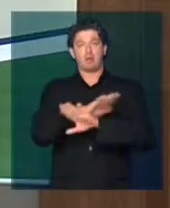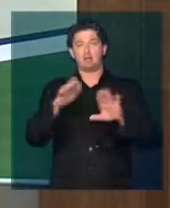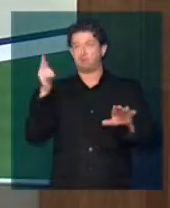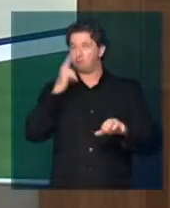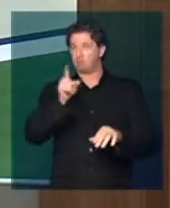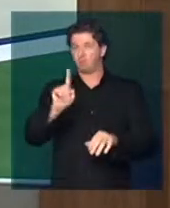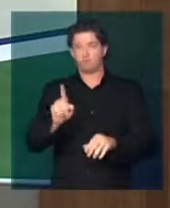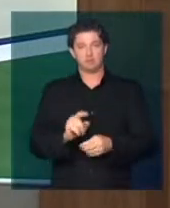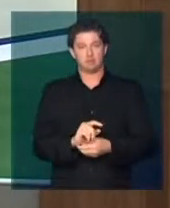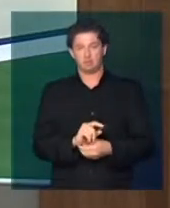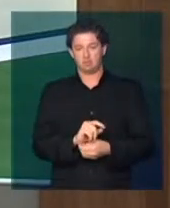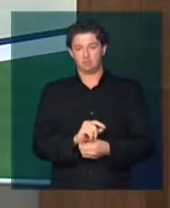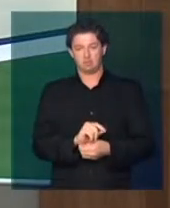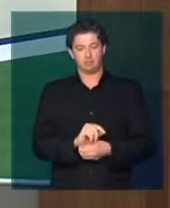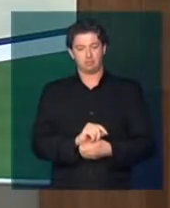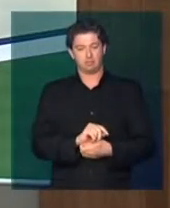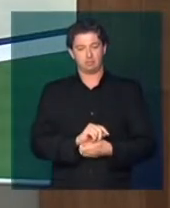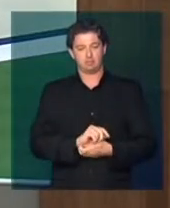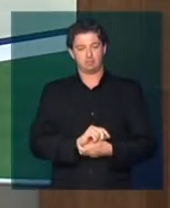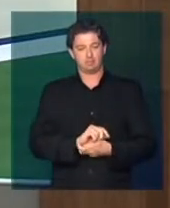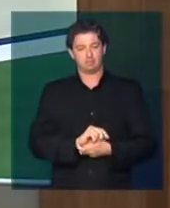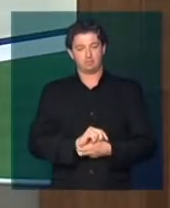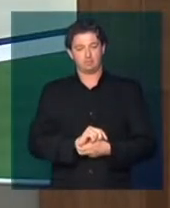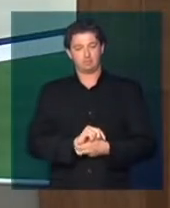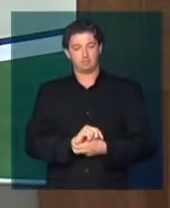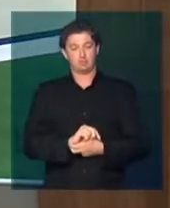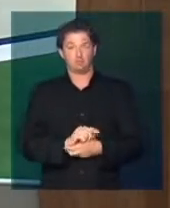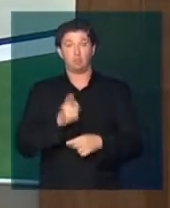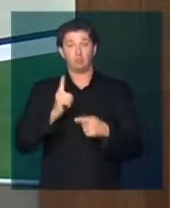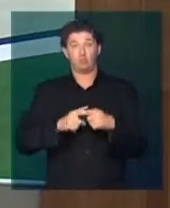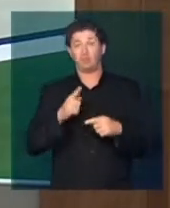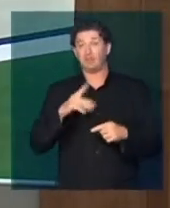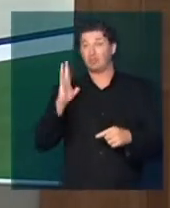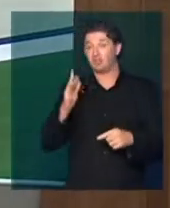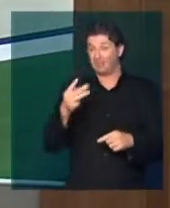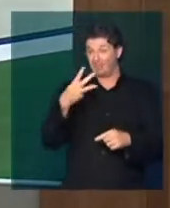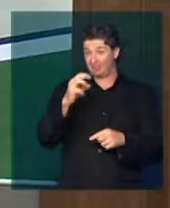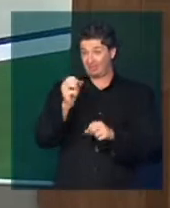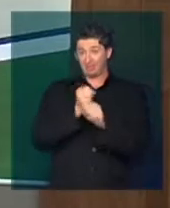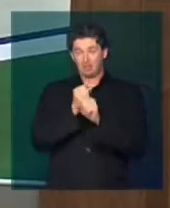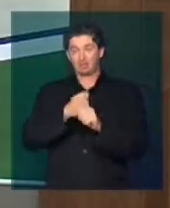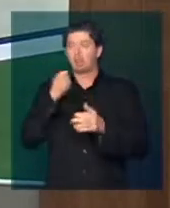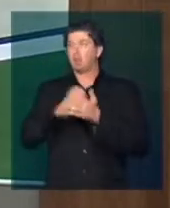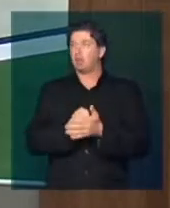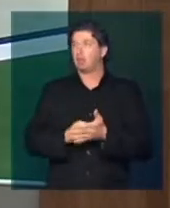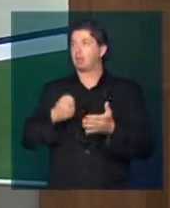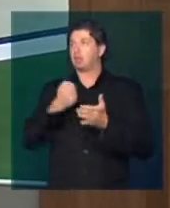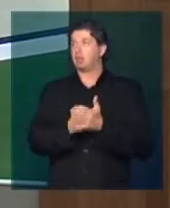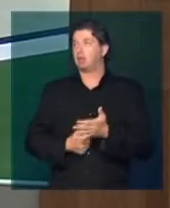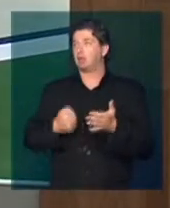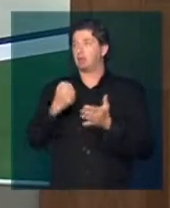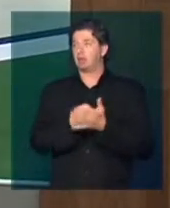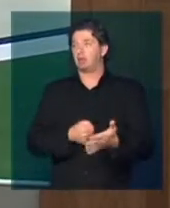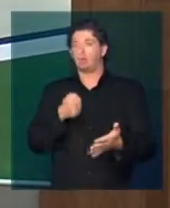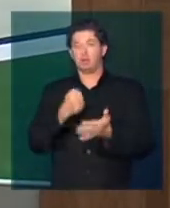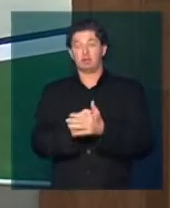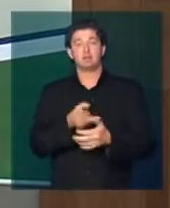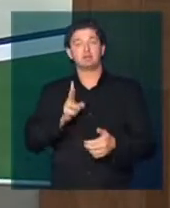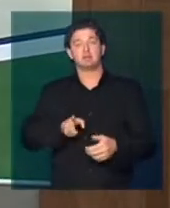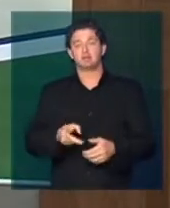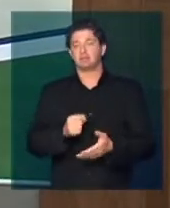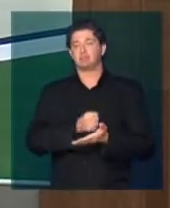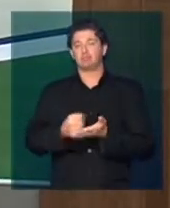vamos conseguir votar uma reforma política no Brasil. Porque temos mais de 30 anos que nós tentamos e todas as tentativas